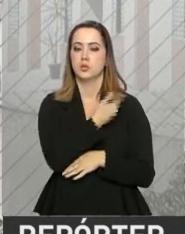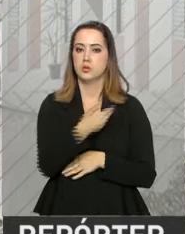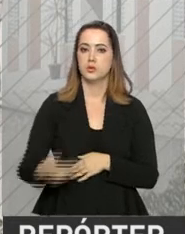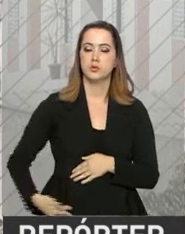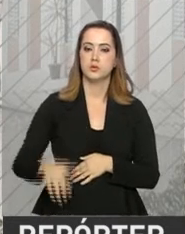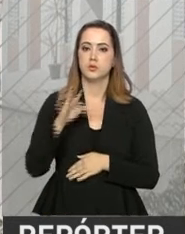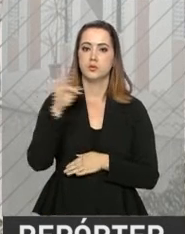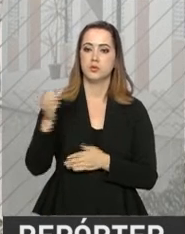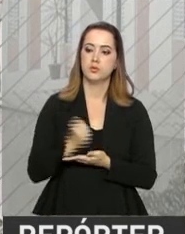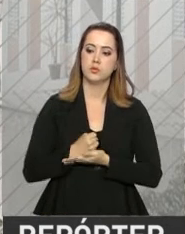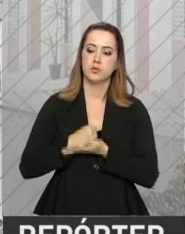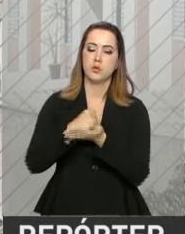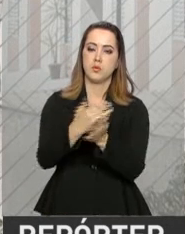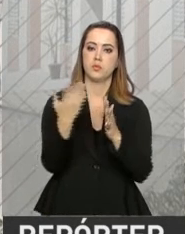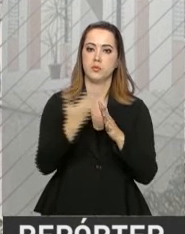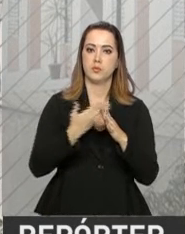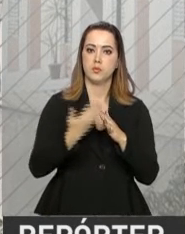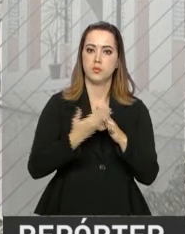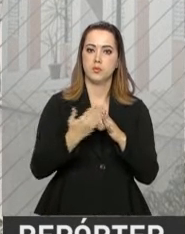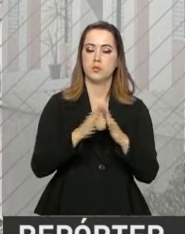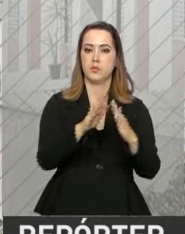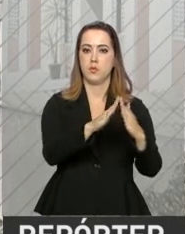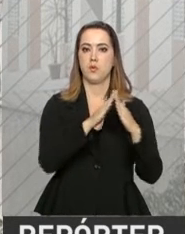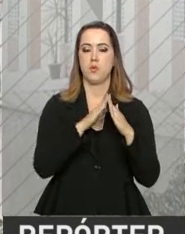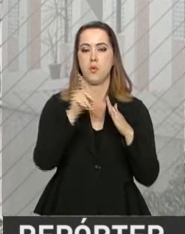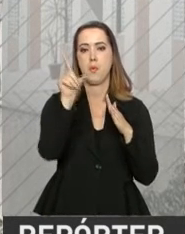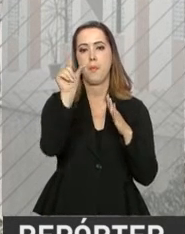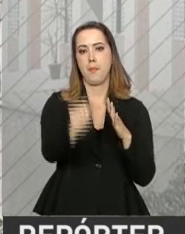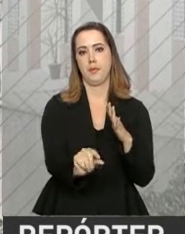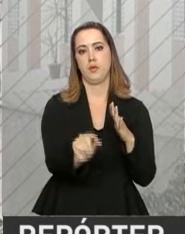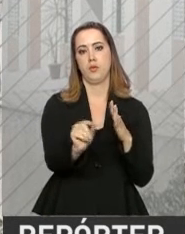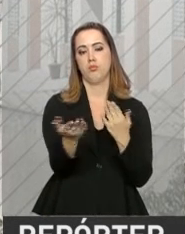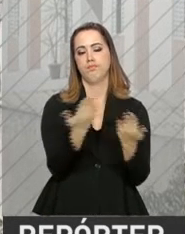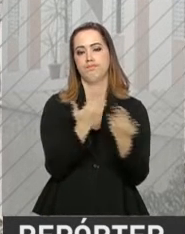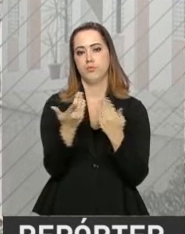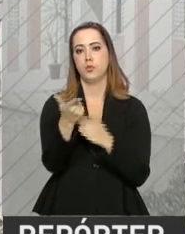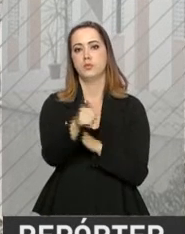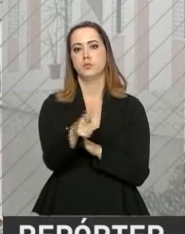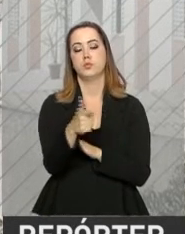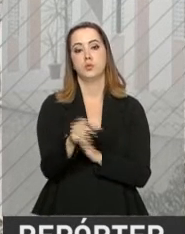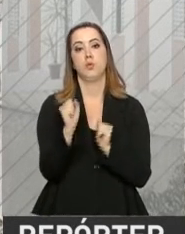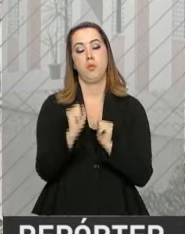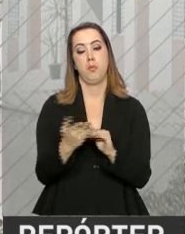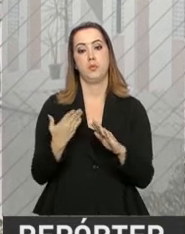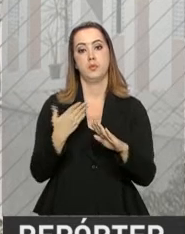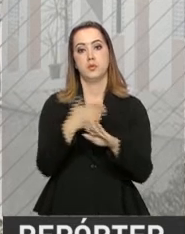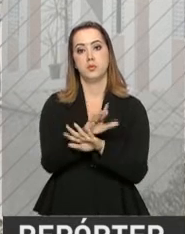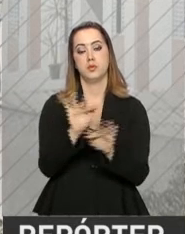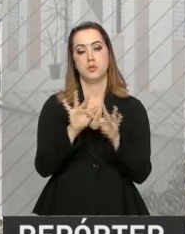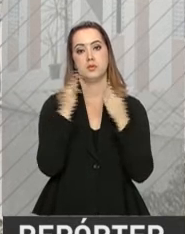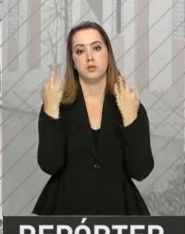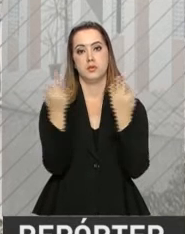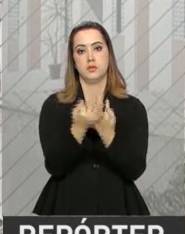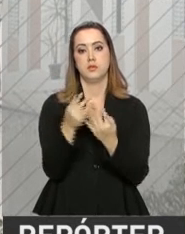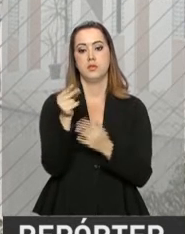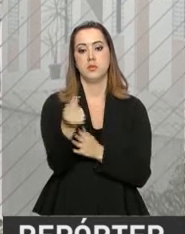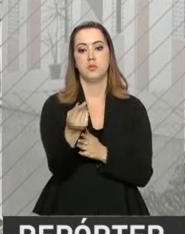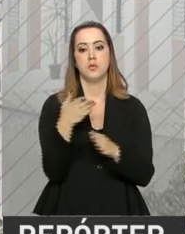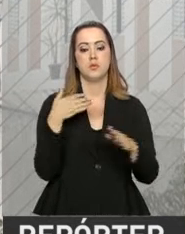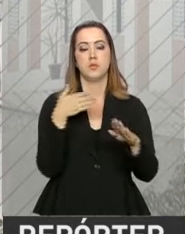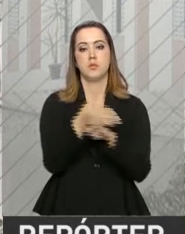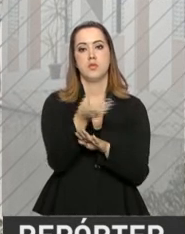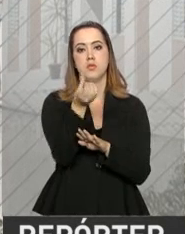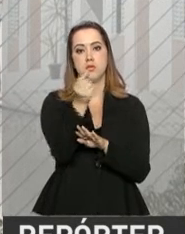oferece financiamento da casa própria com juros menores que os de mercado. Podem participar famílias com renda mensal bruta de